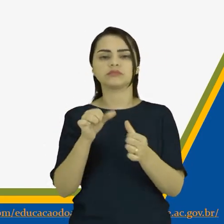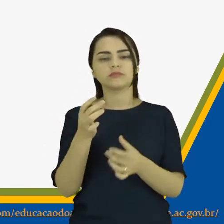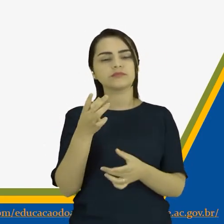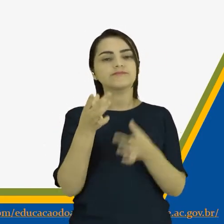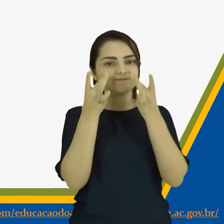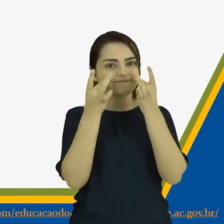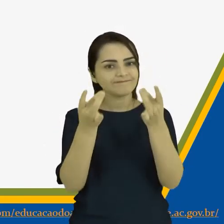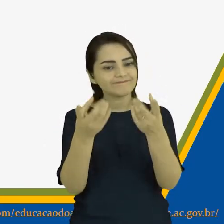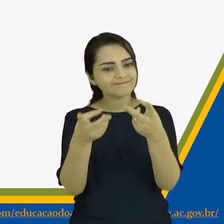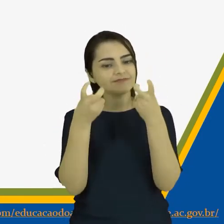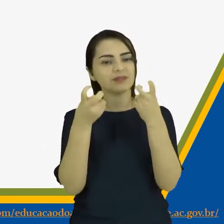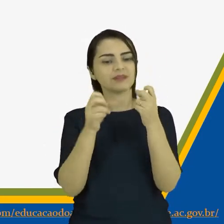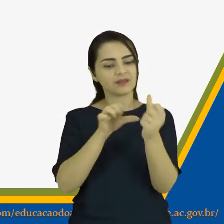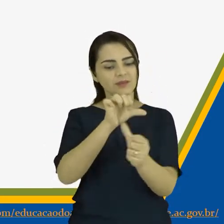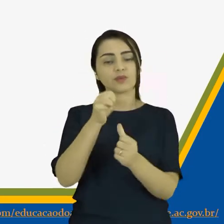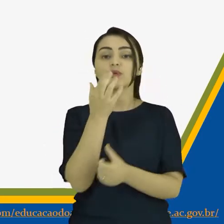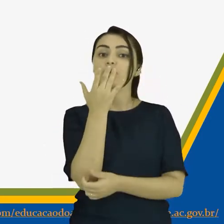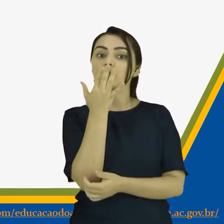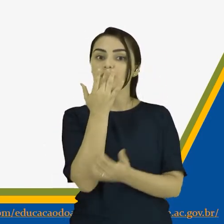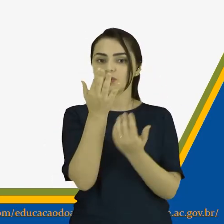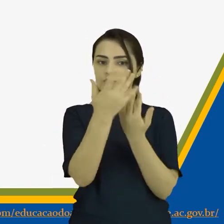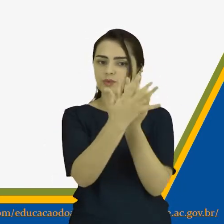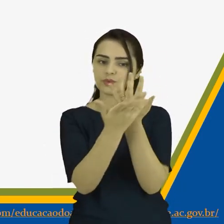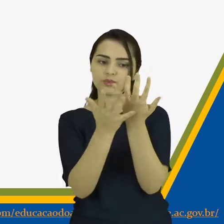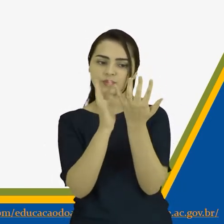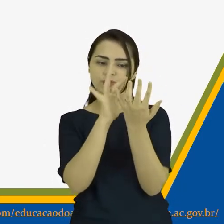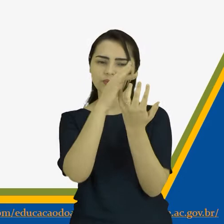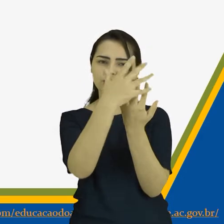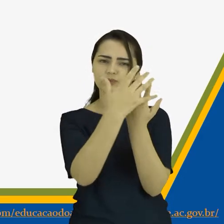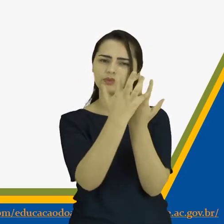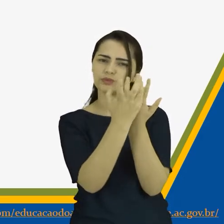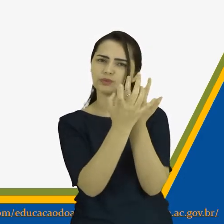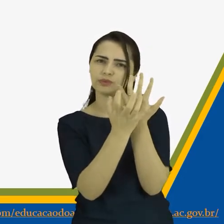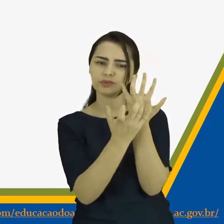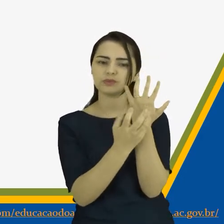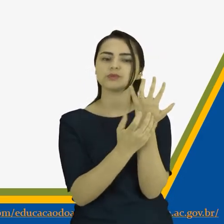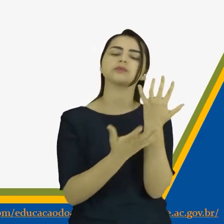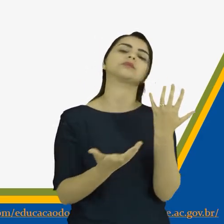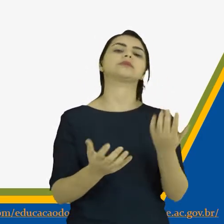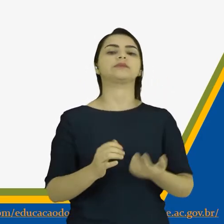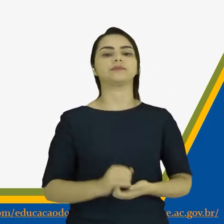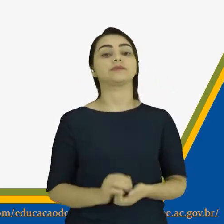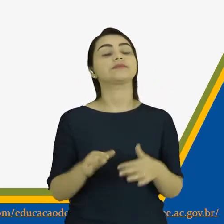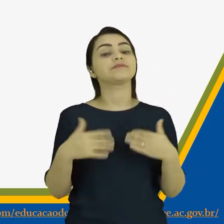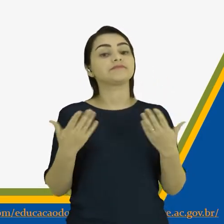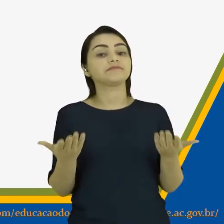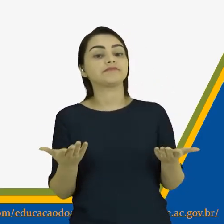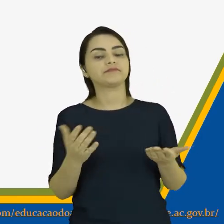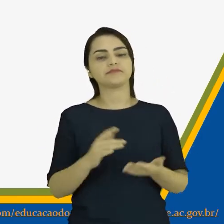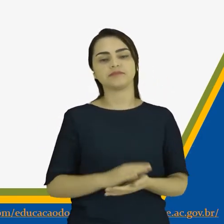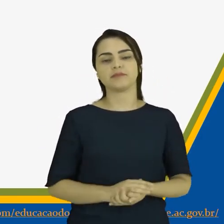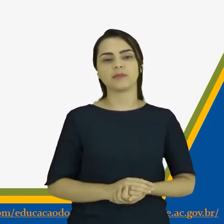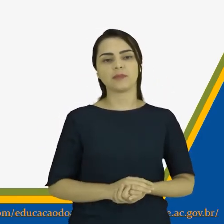Observem que ela mudou a sua cor e também o seu aspecto. E aí?